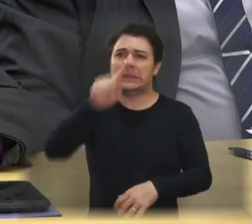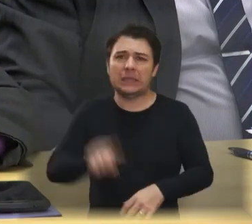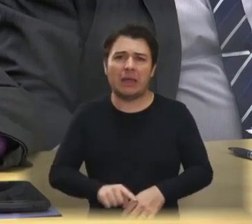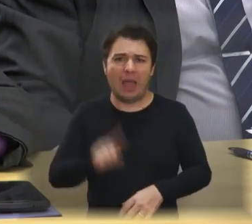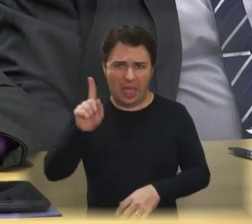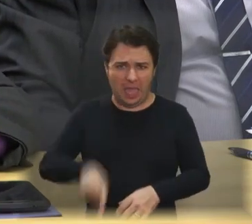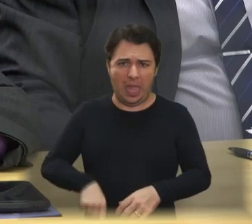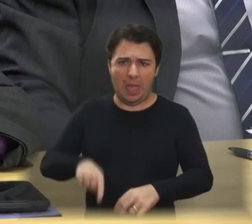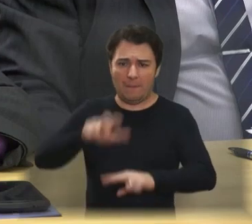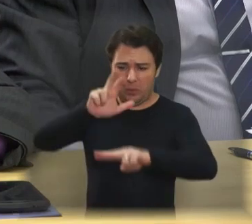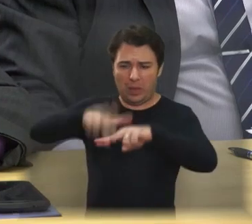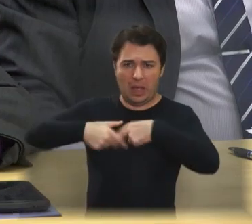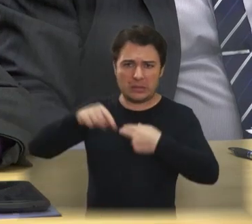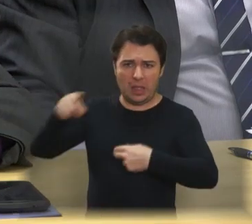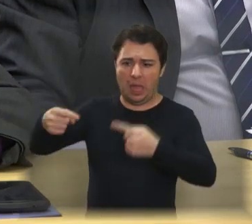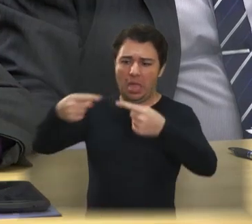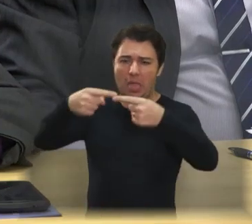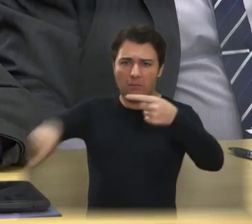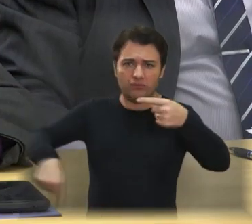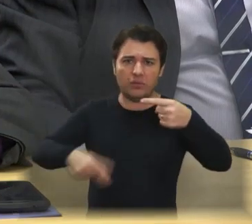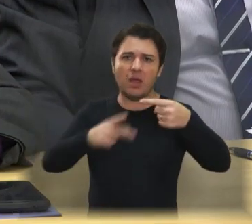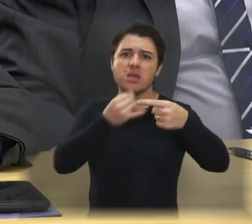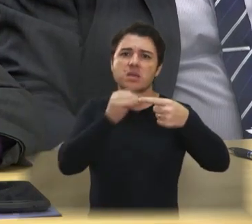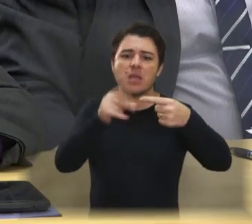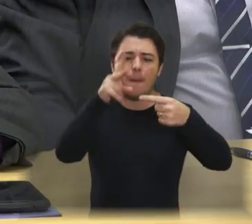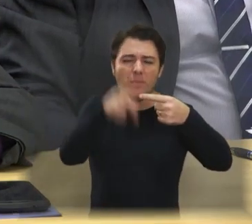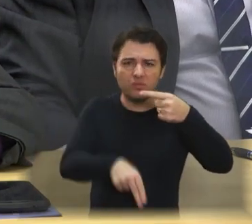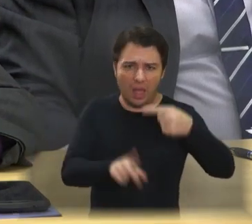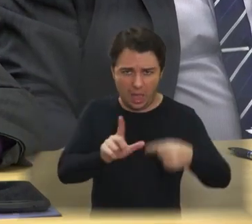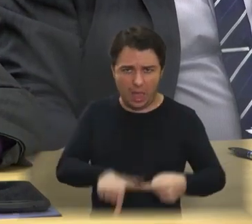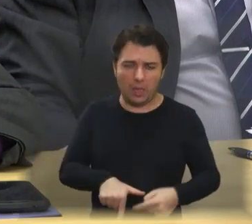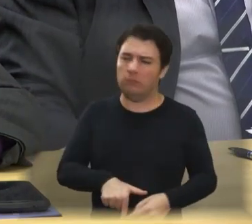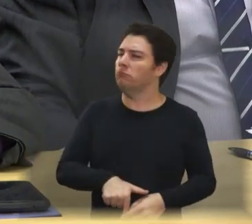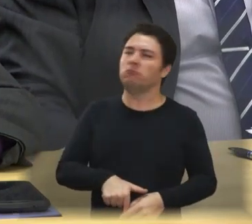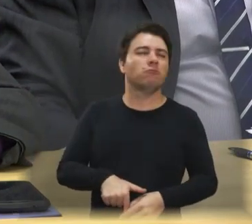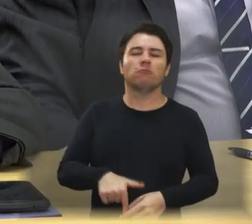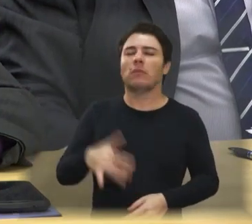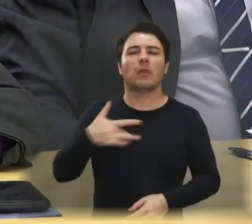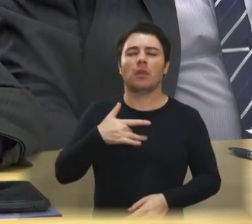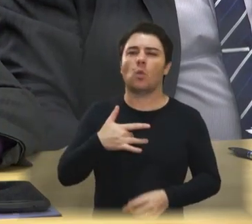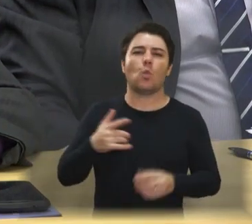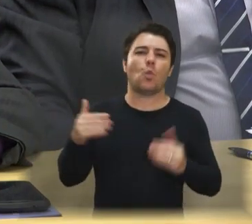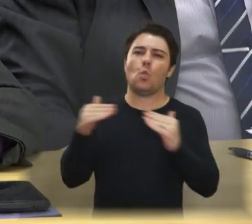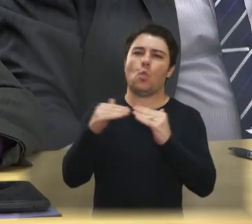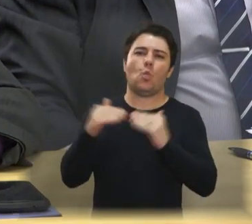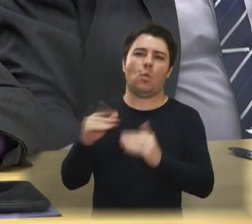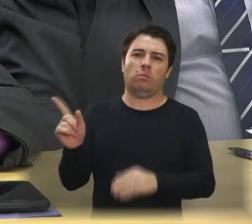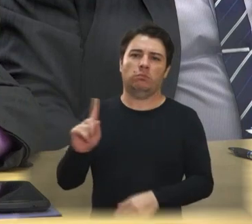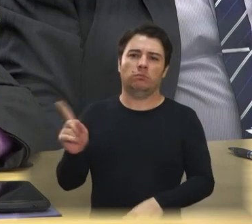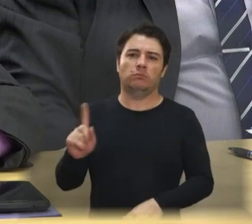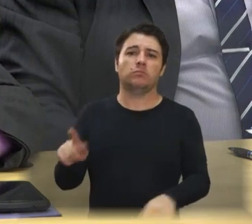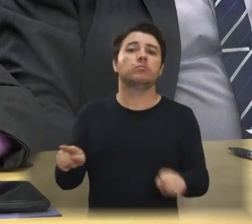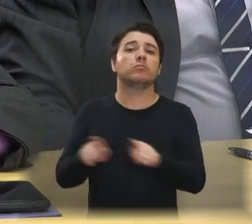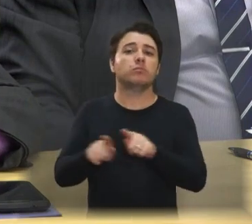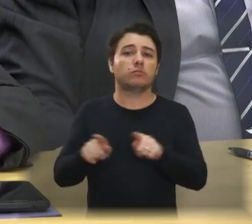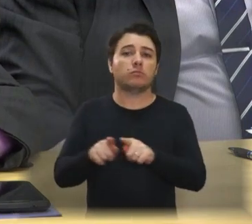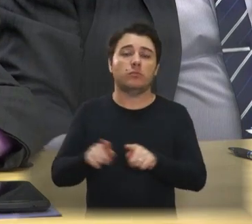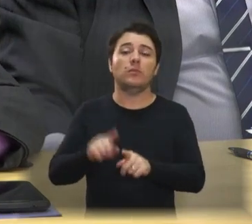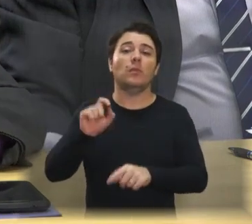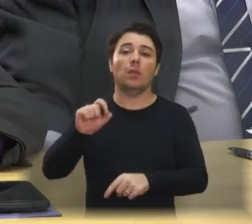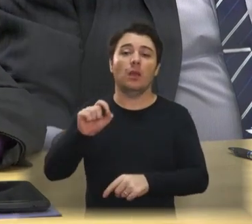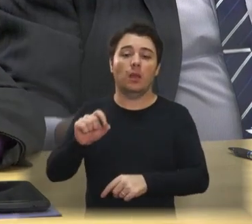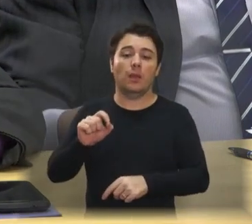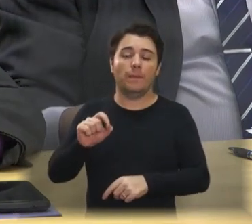né não são motivos justificadores né para se ter essa essa interrupção e eu acho que tá meio pós